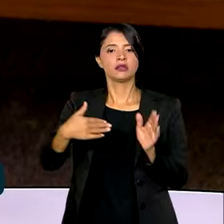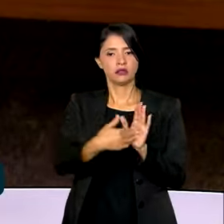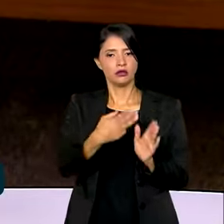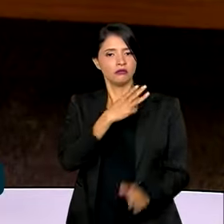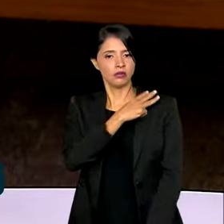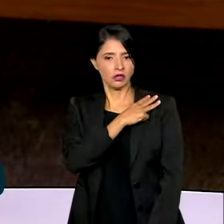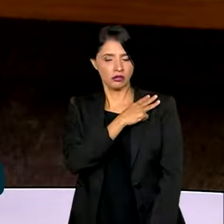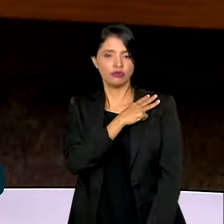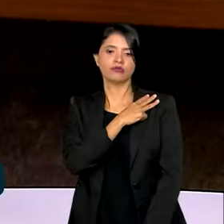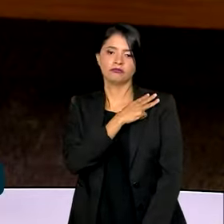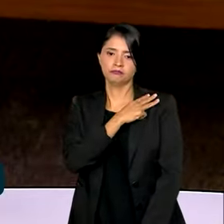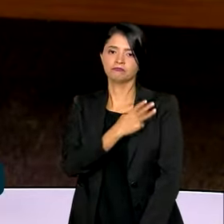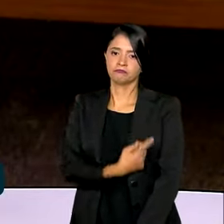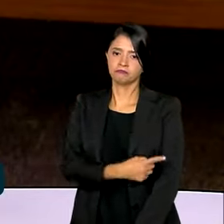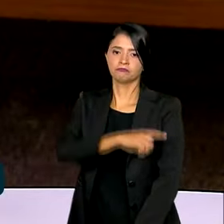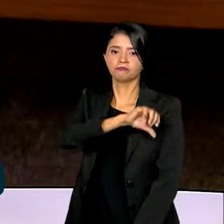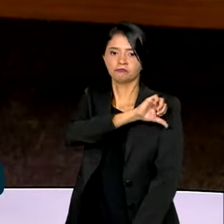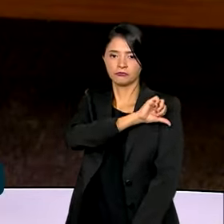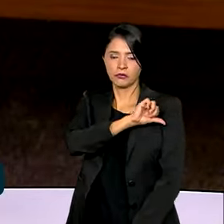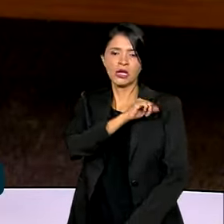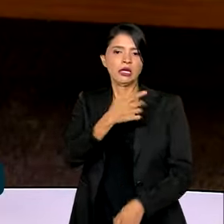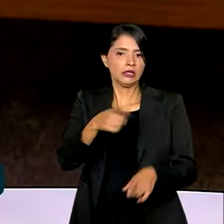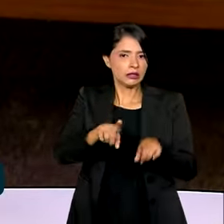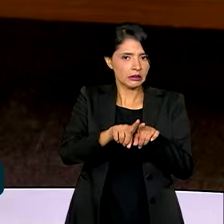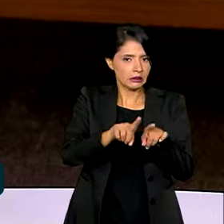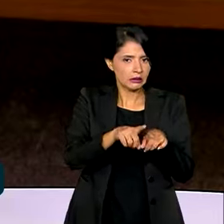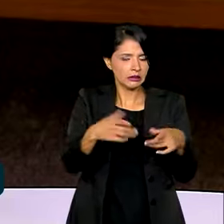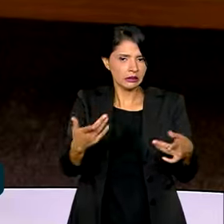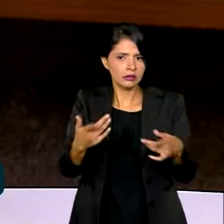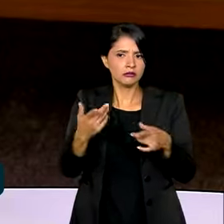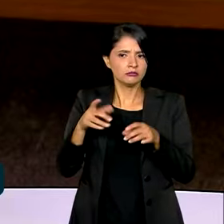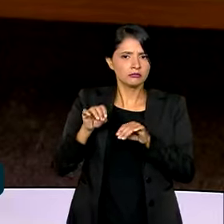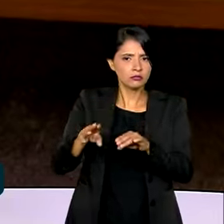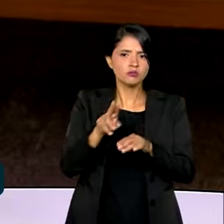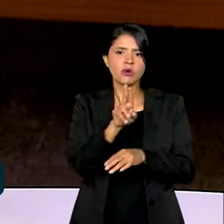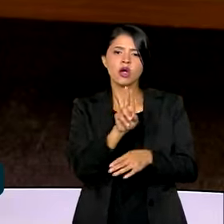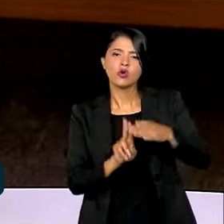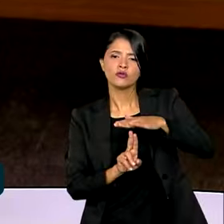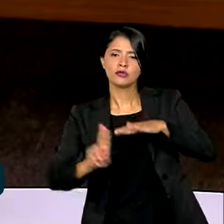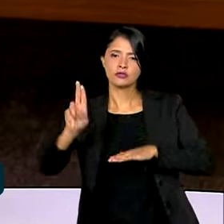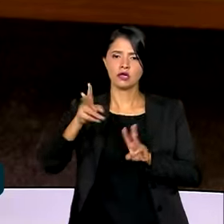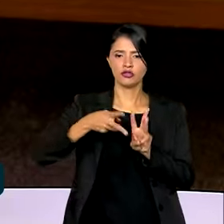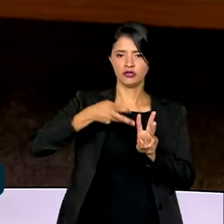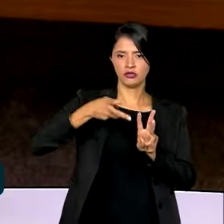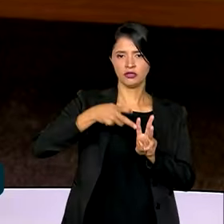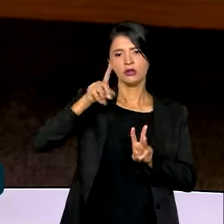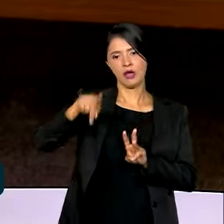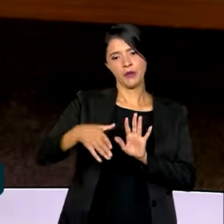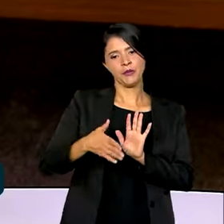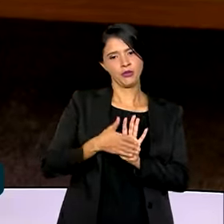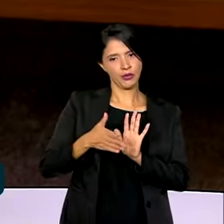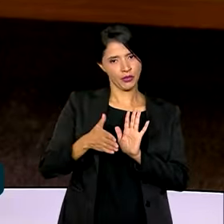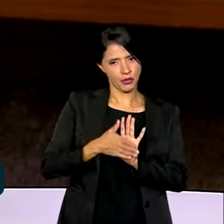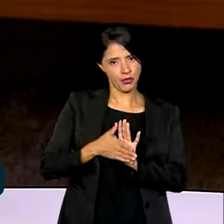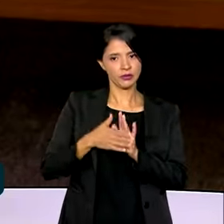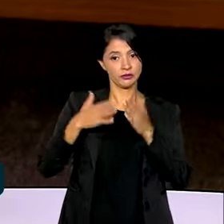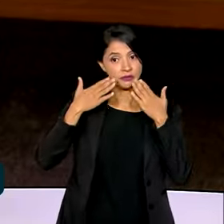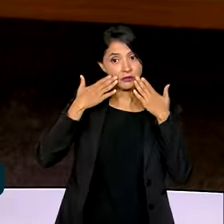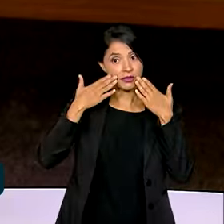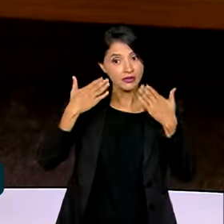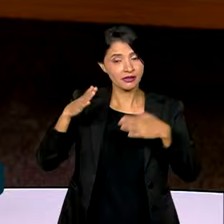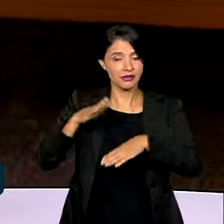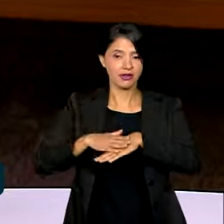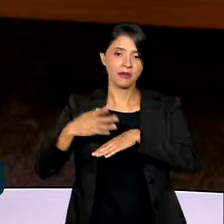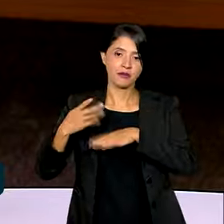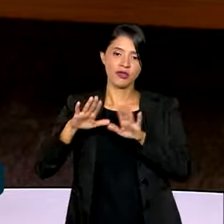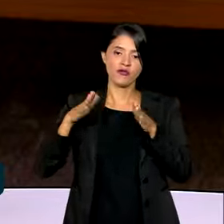E discutindo a criação de uma universidade indígena. É uma proposta que está sendo apresentada pelo